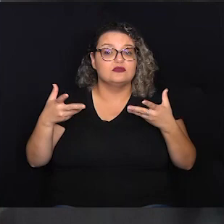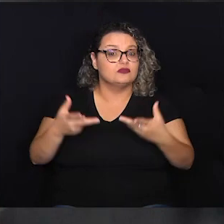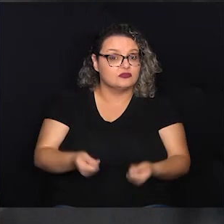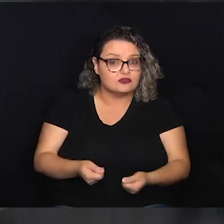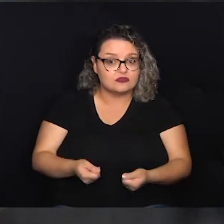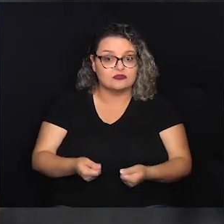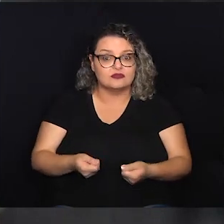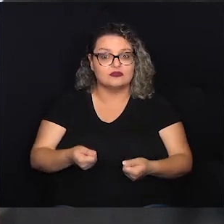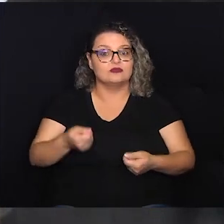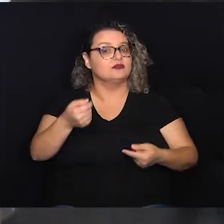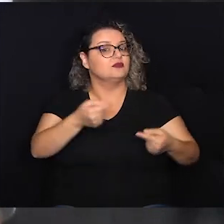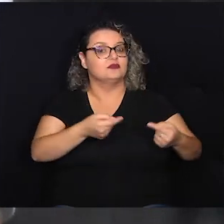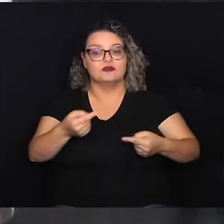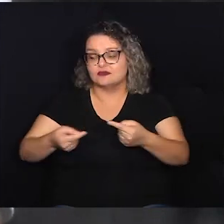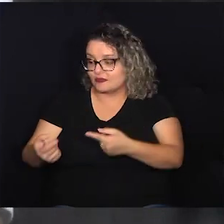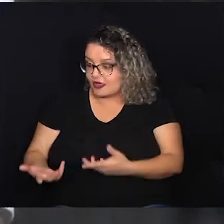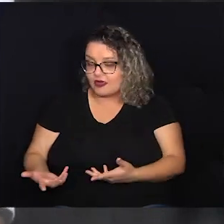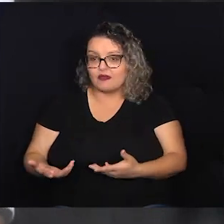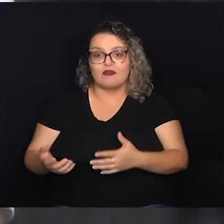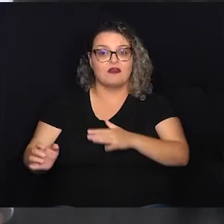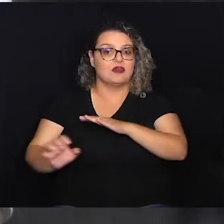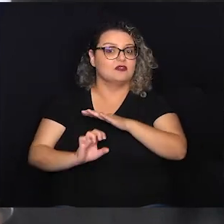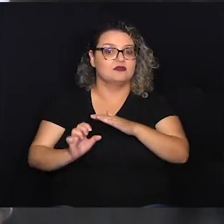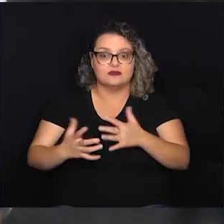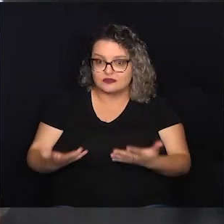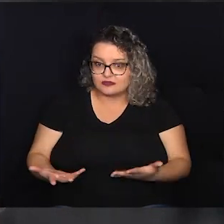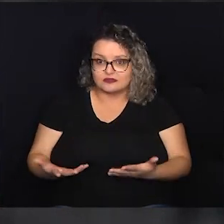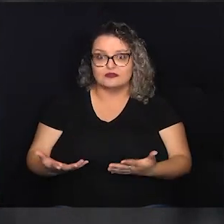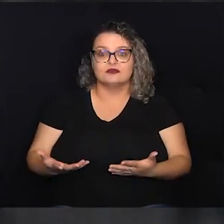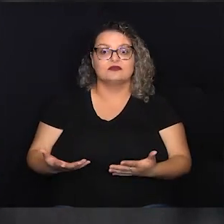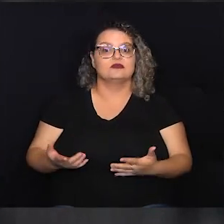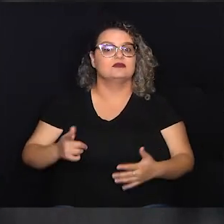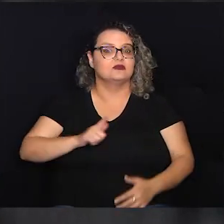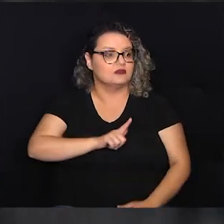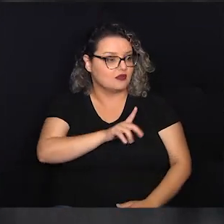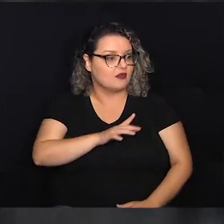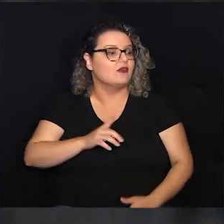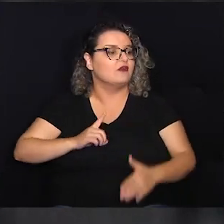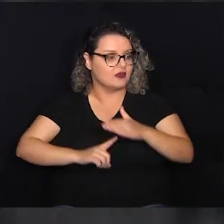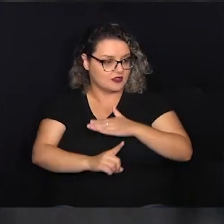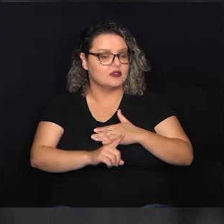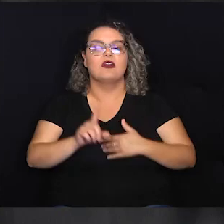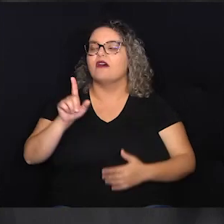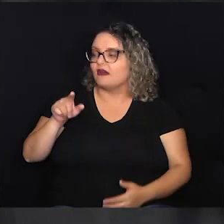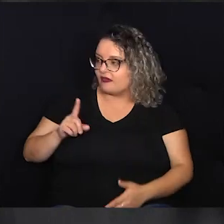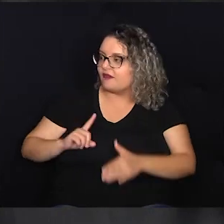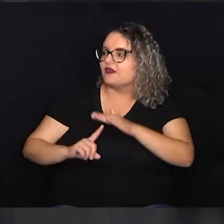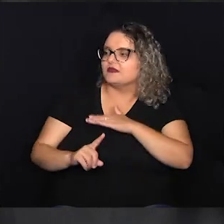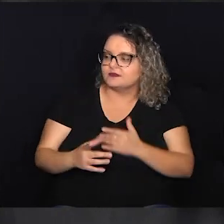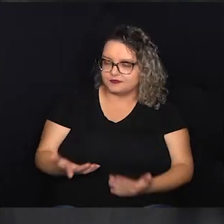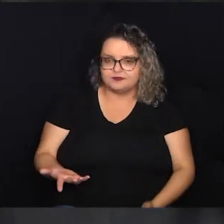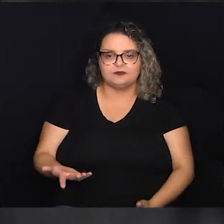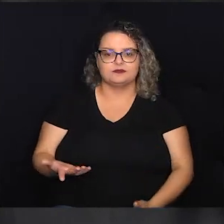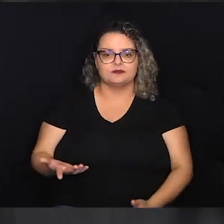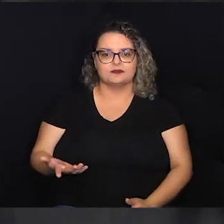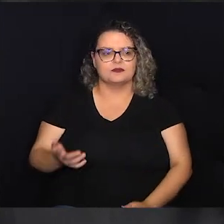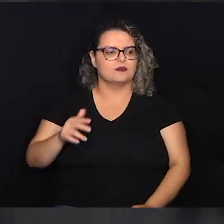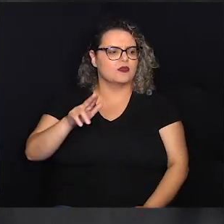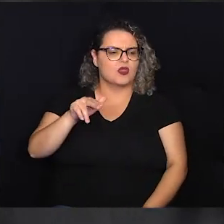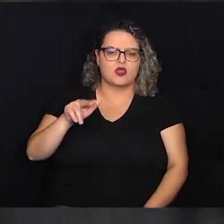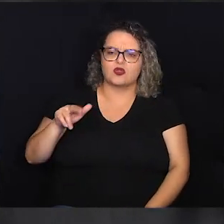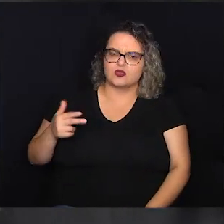a que discute com a empresa Nacional Gás, com o Fornecedor. fornecedor, é a que, nenhum